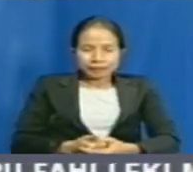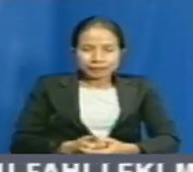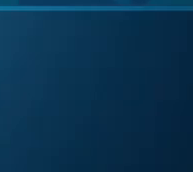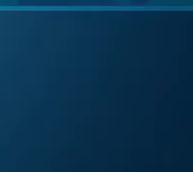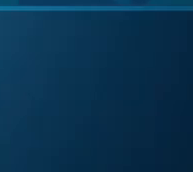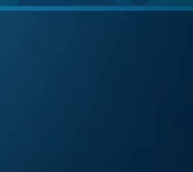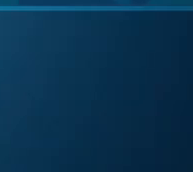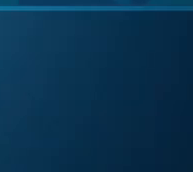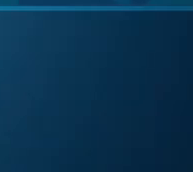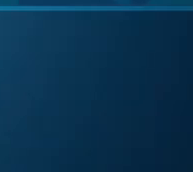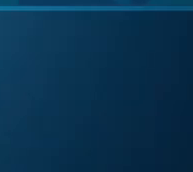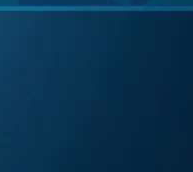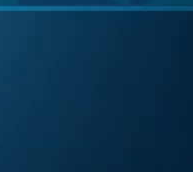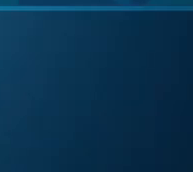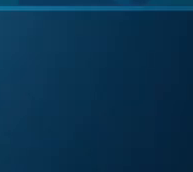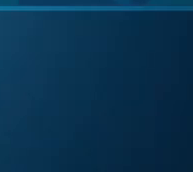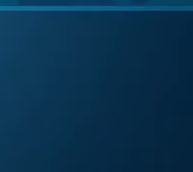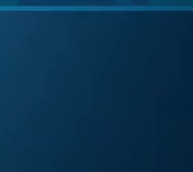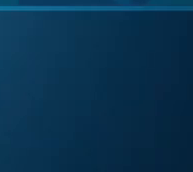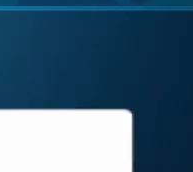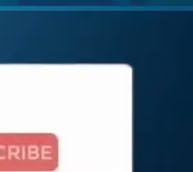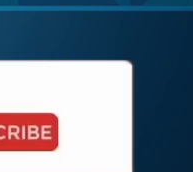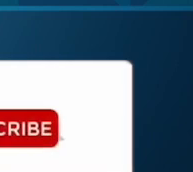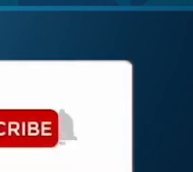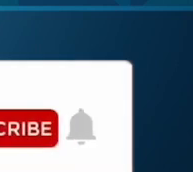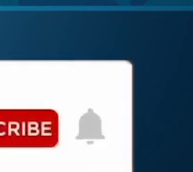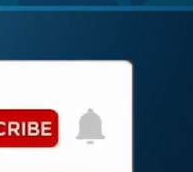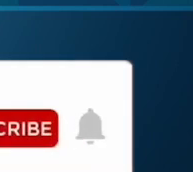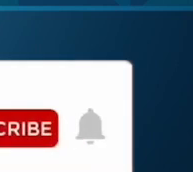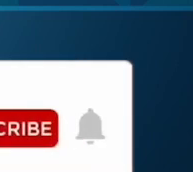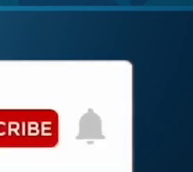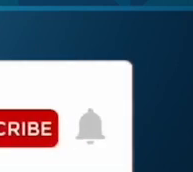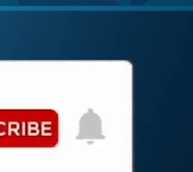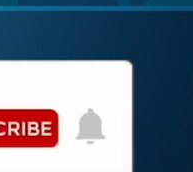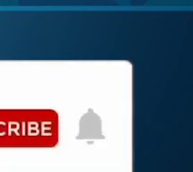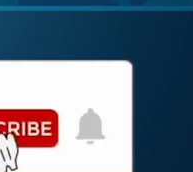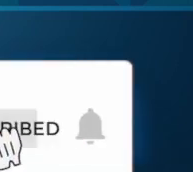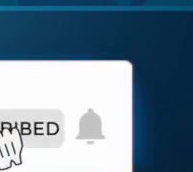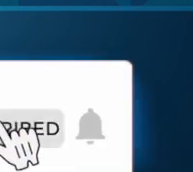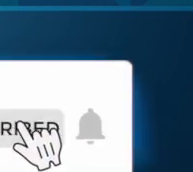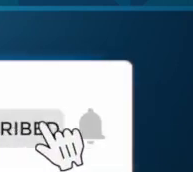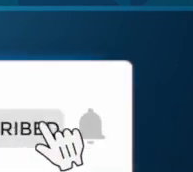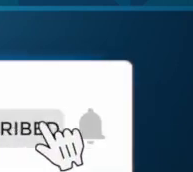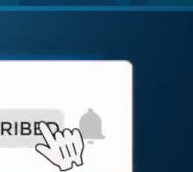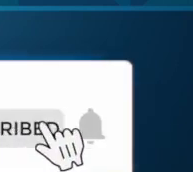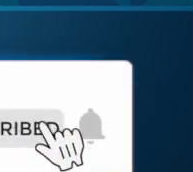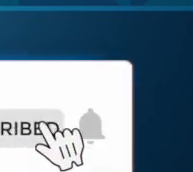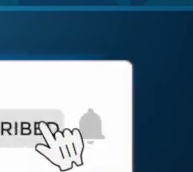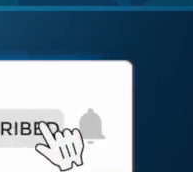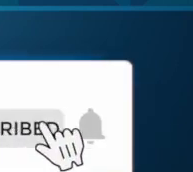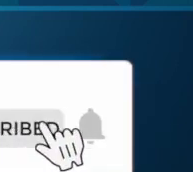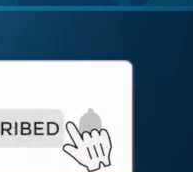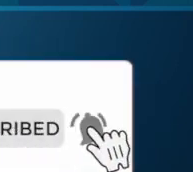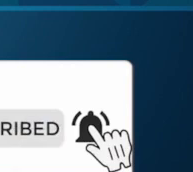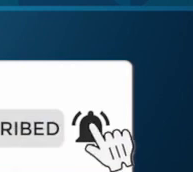RTTL. Atu retang informação factuais não atuais, que te haluha, inscreva iha canal